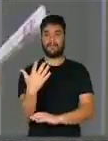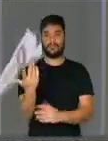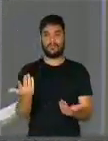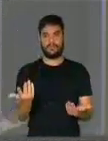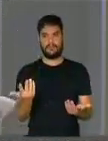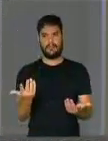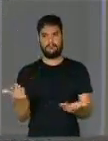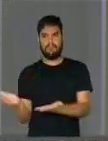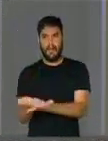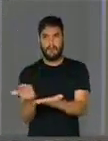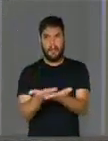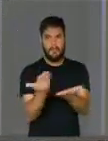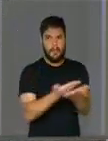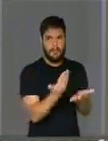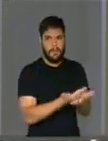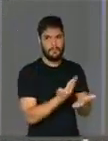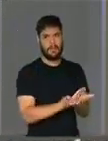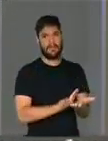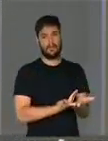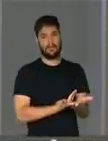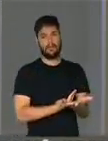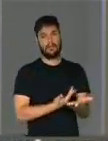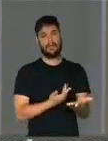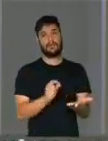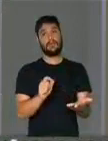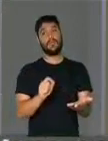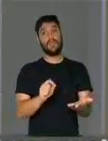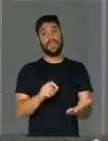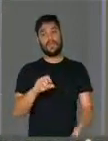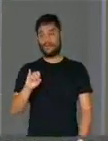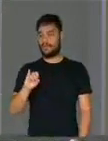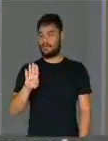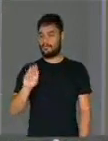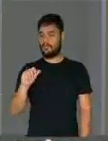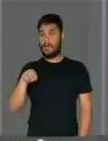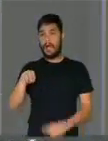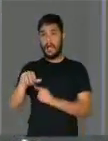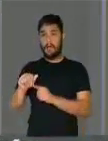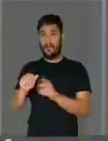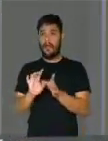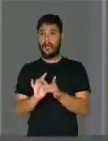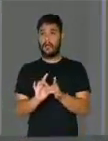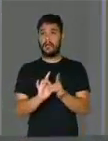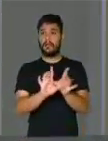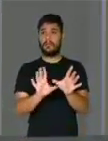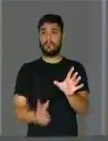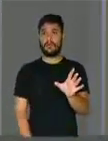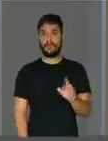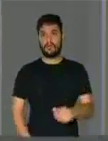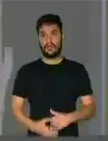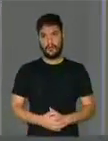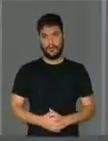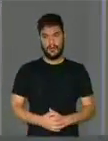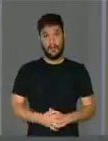ação direta do IBAMA. E o Ministério Público, então, auferiu uma multa